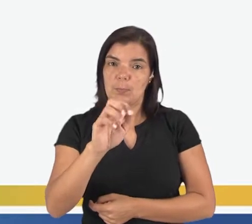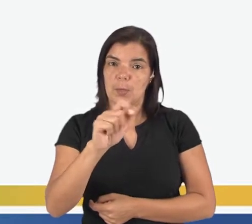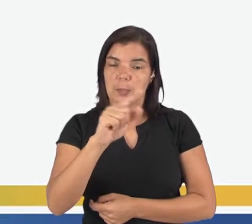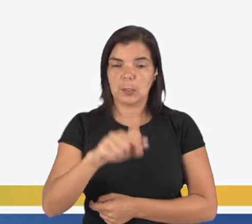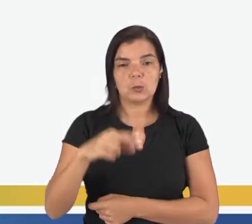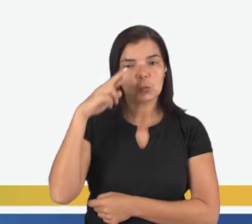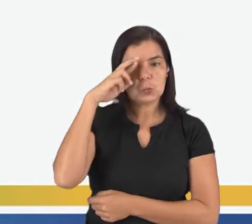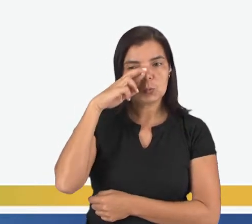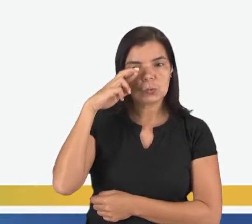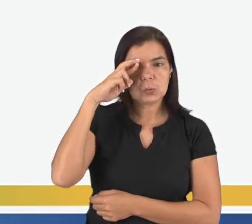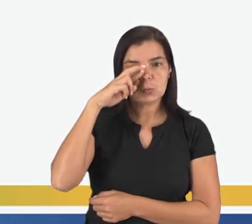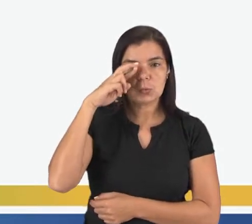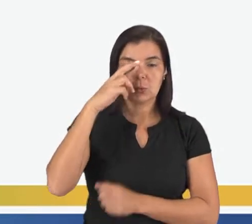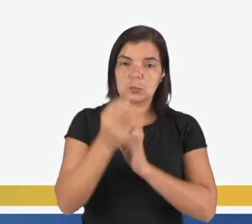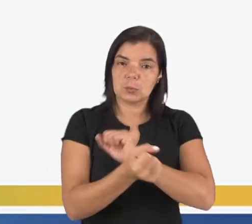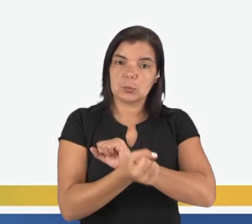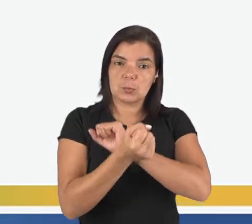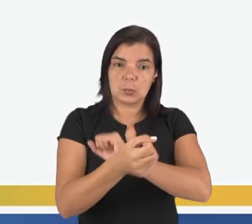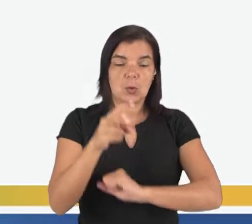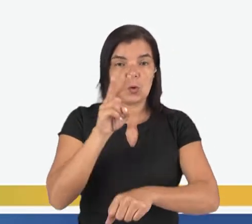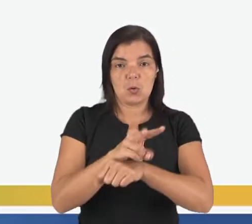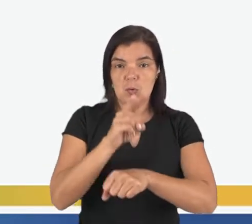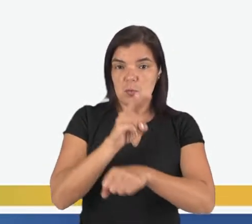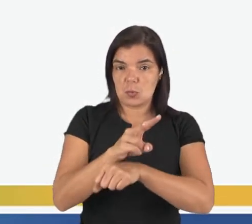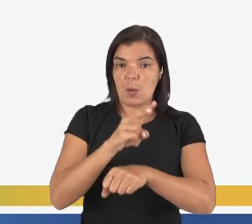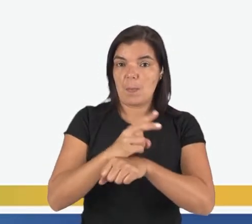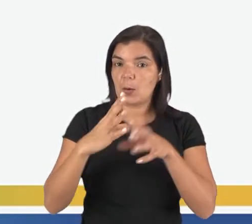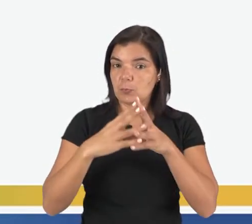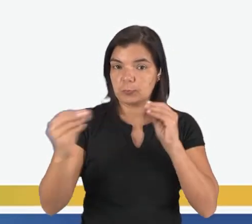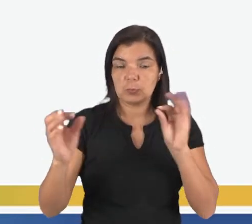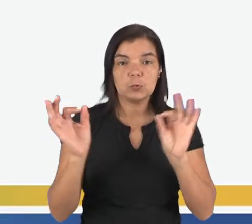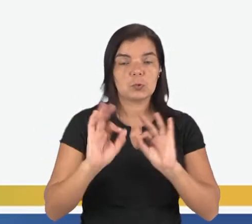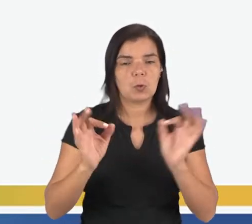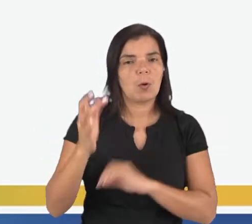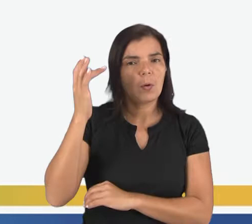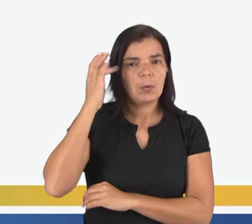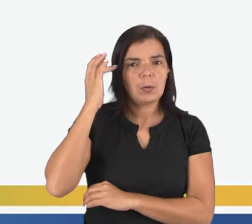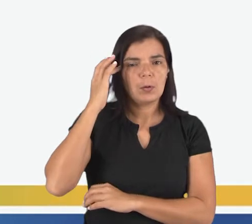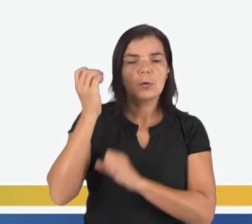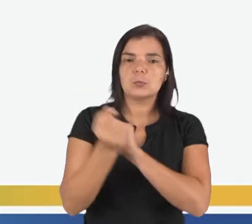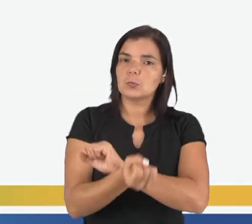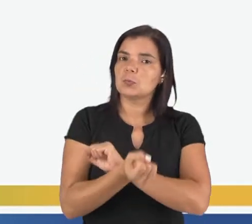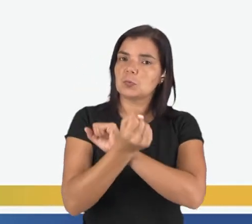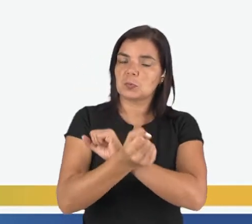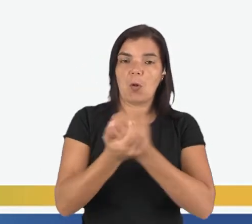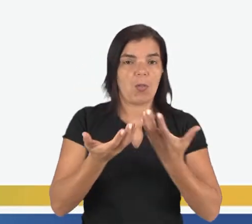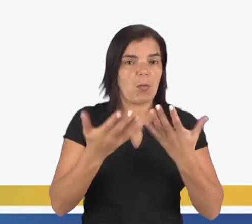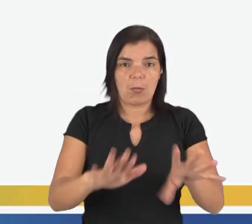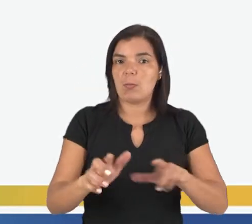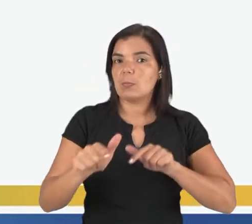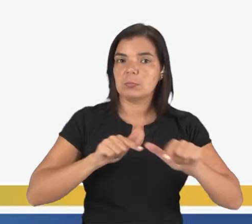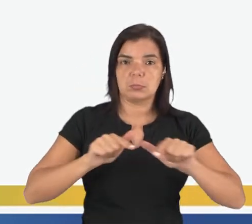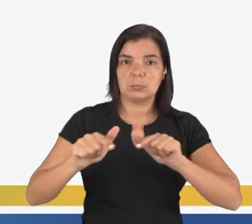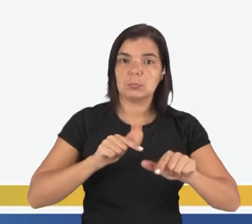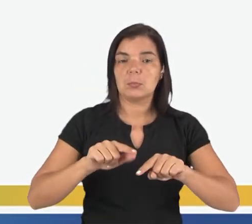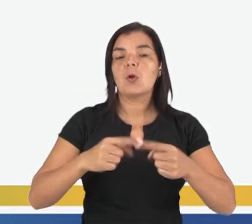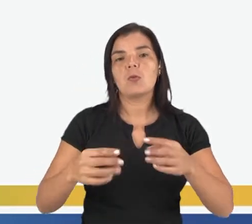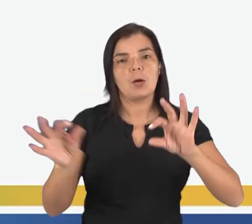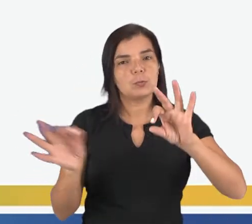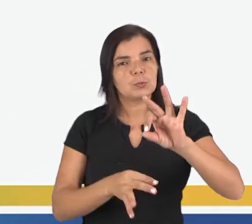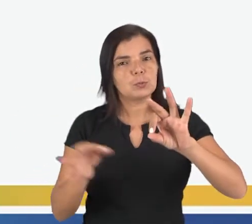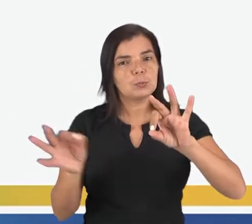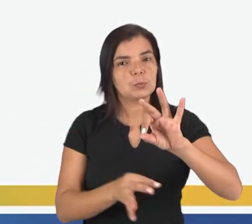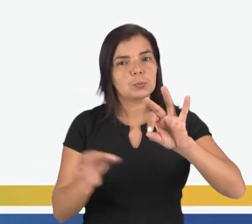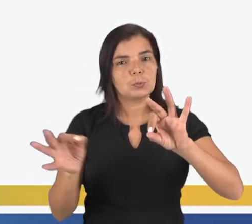olhavam os escravos e cuidavam para que eles não fugissem, achavam que os escravos não estavam querendo trabalhar e